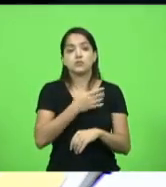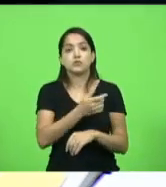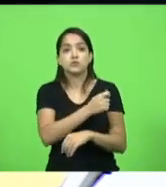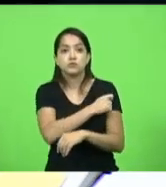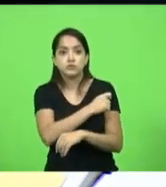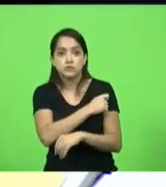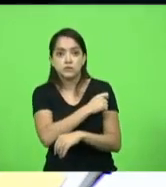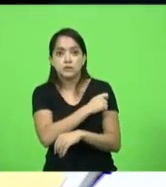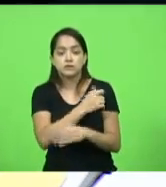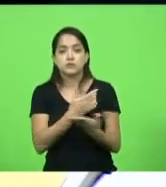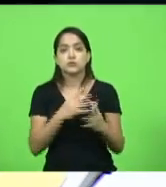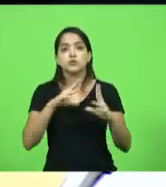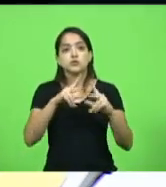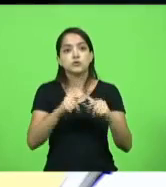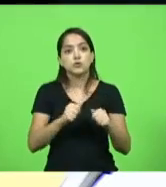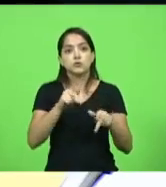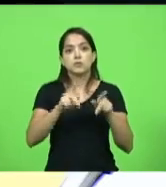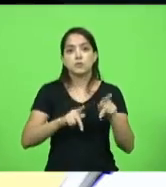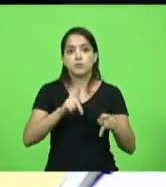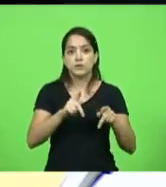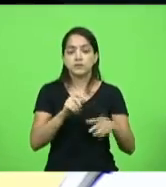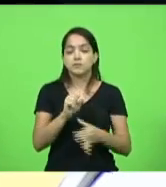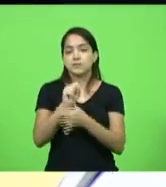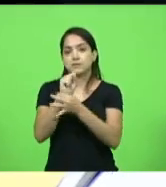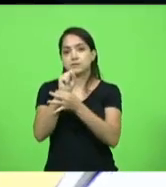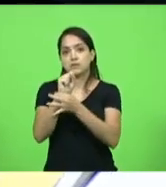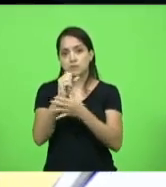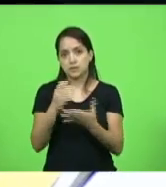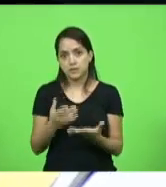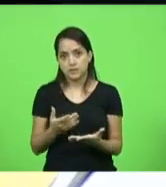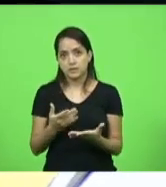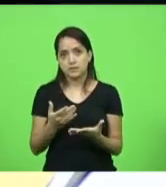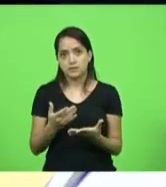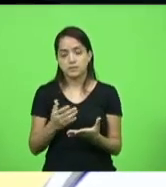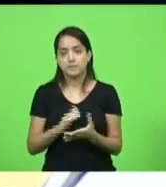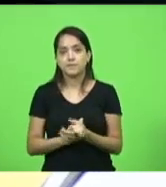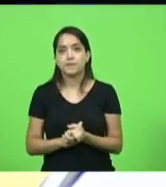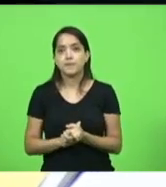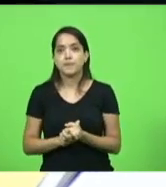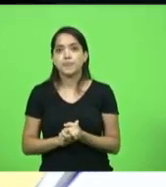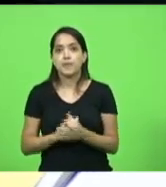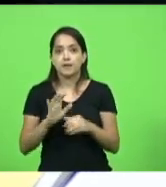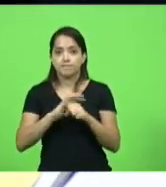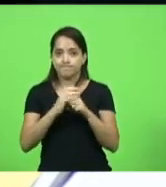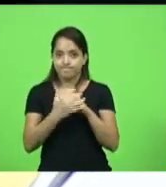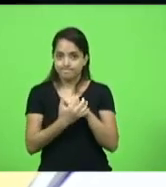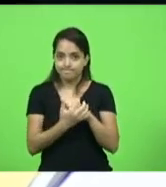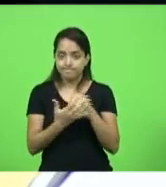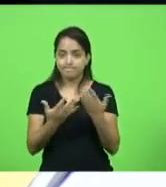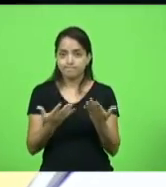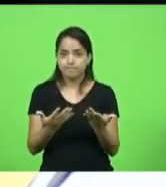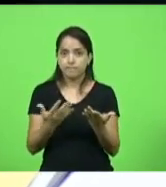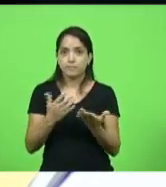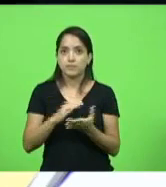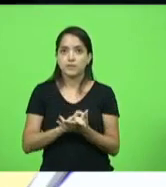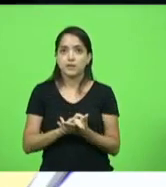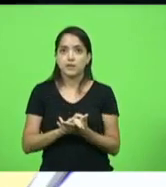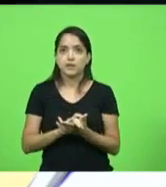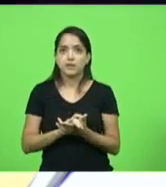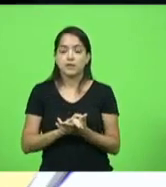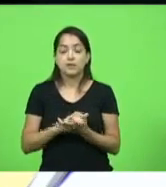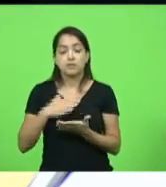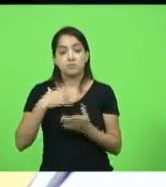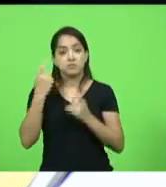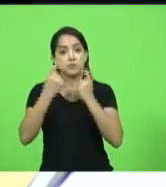catarinenses, para dar maior segurança a todos nessa questão do Covid. Eu confesso para vocês que me